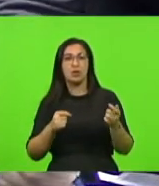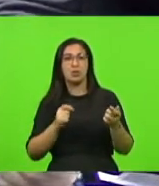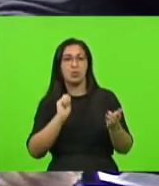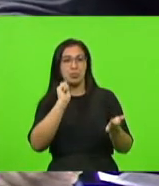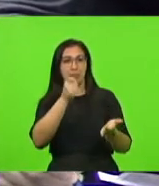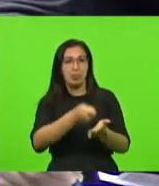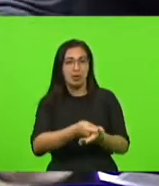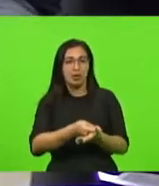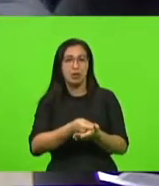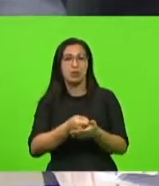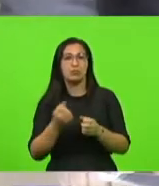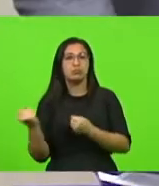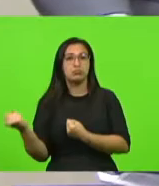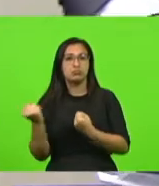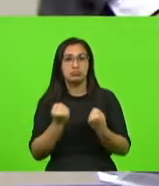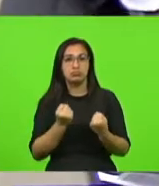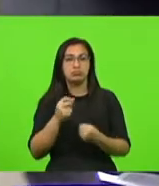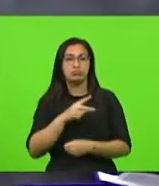poder público.